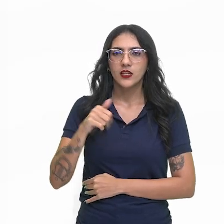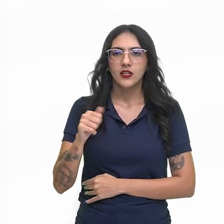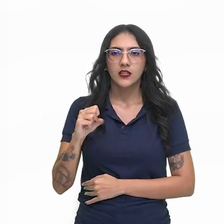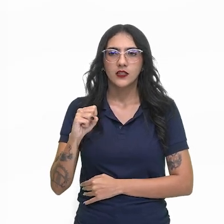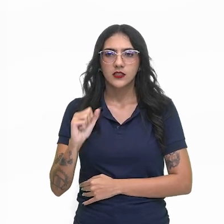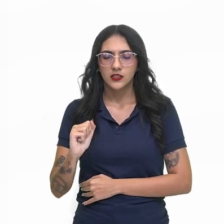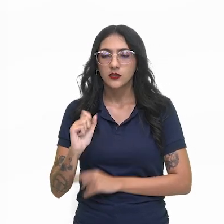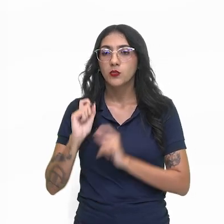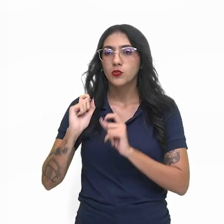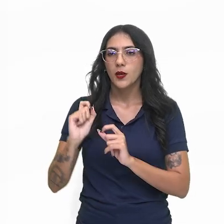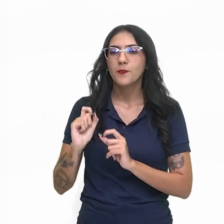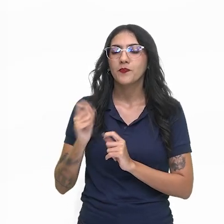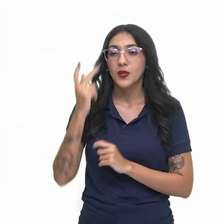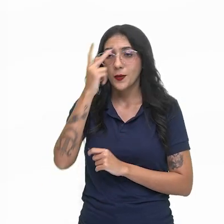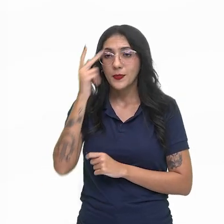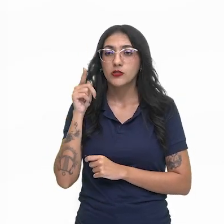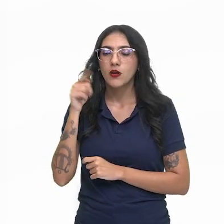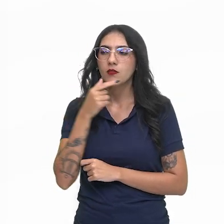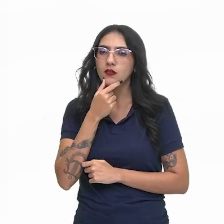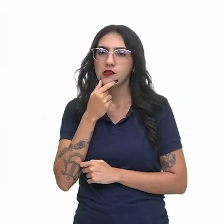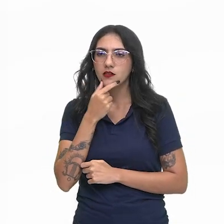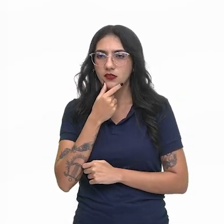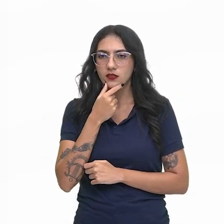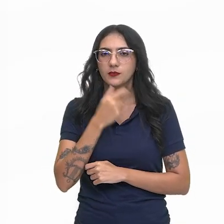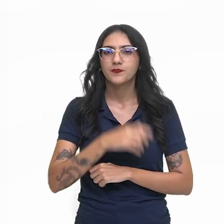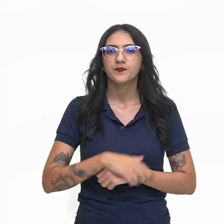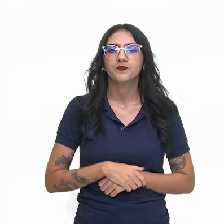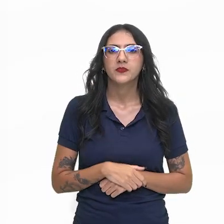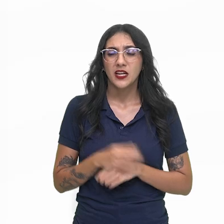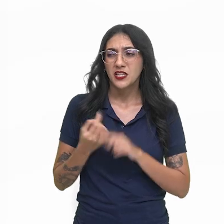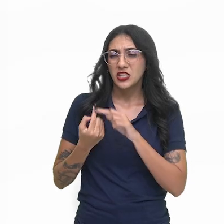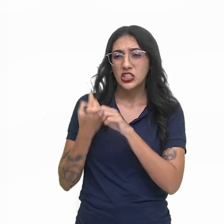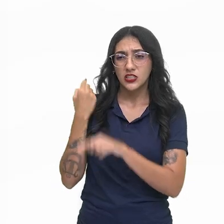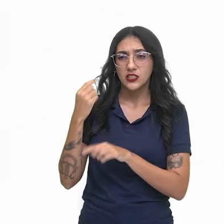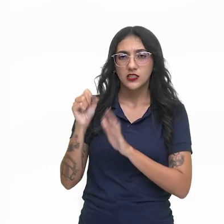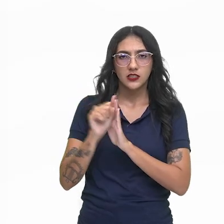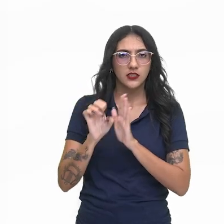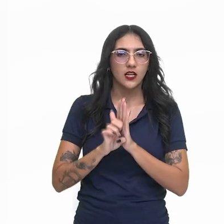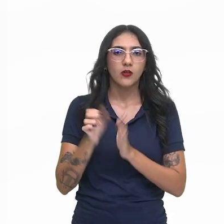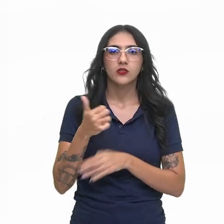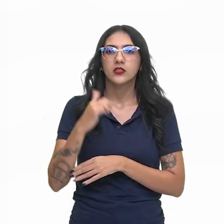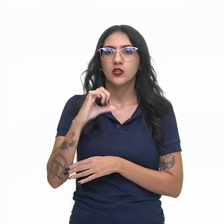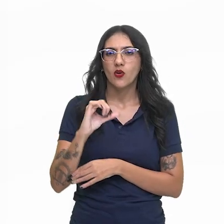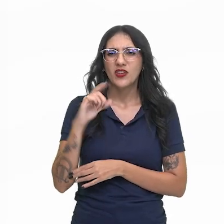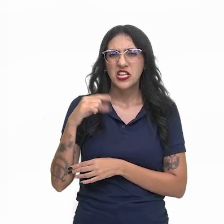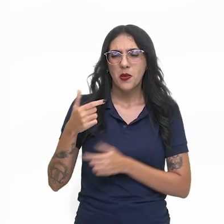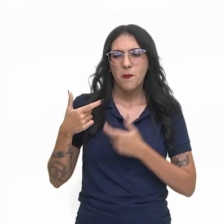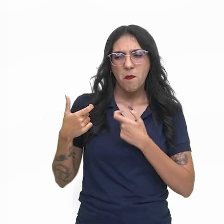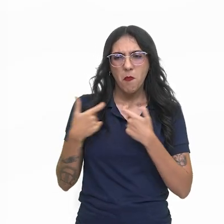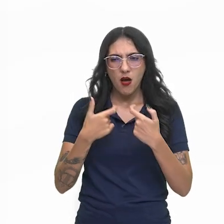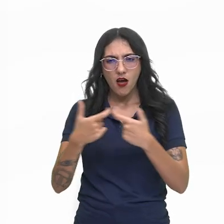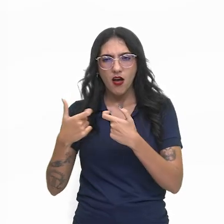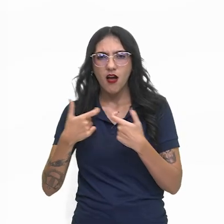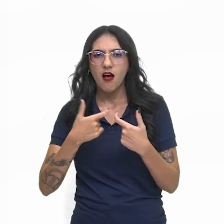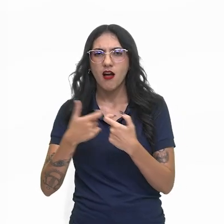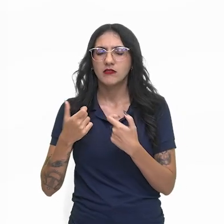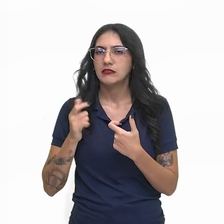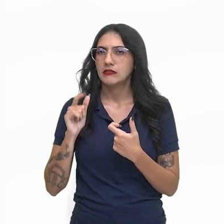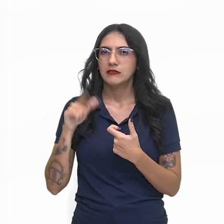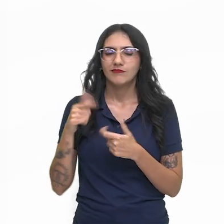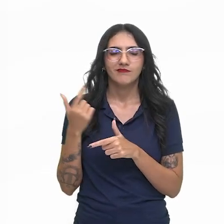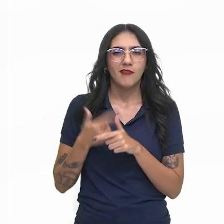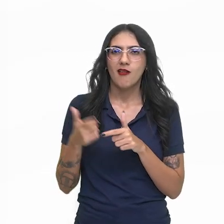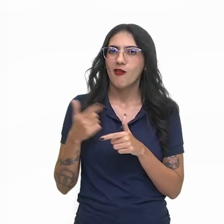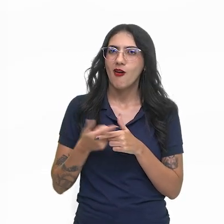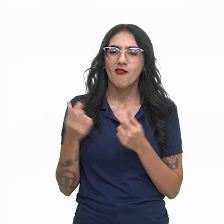referindo à Inglaterra, tá, basicamente, desde o século XIX. A Guerra das Malvinas foi um grande